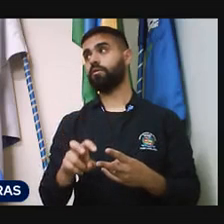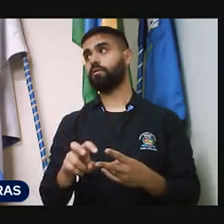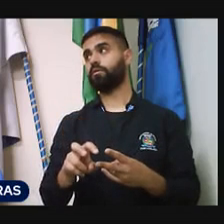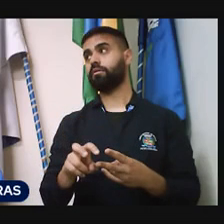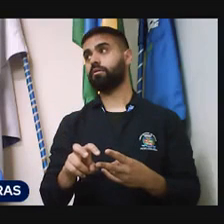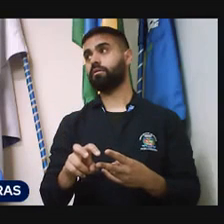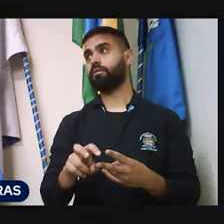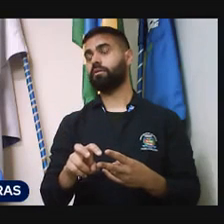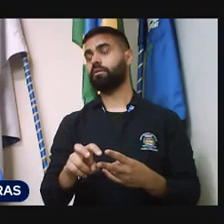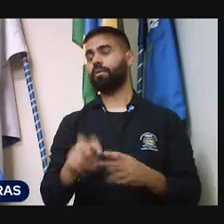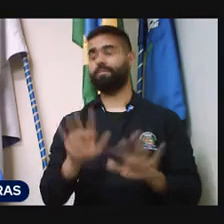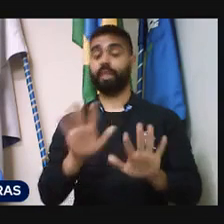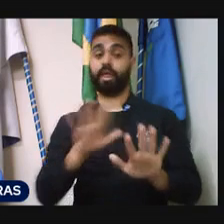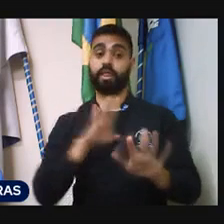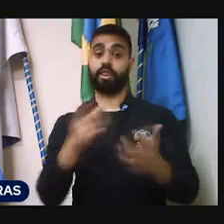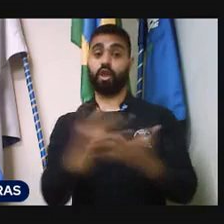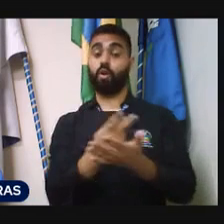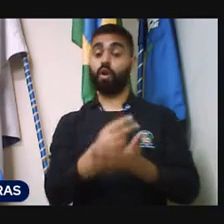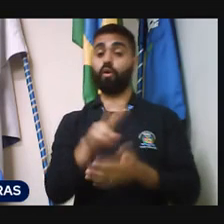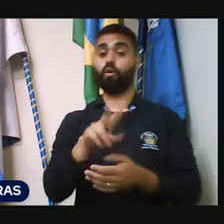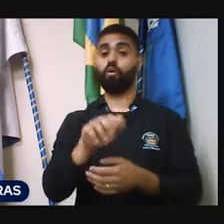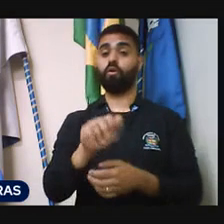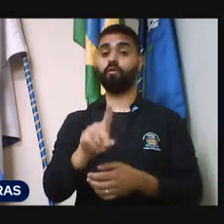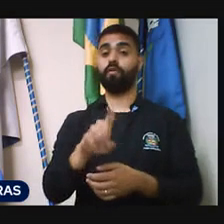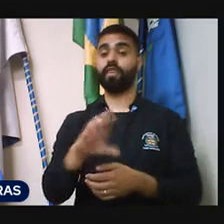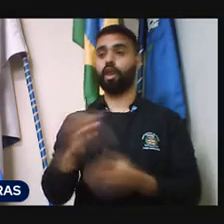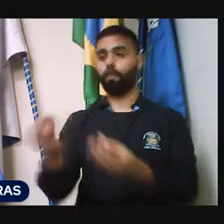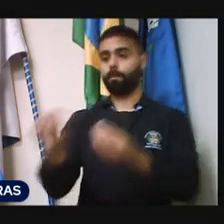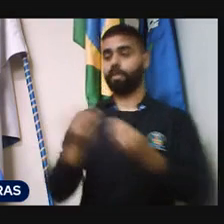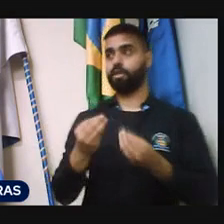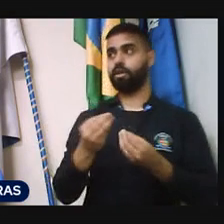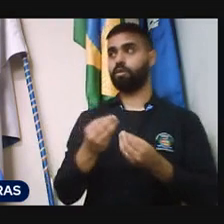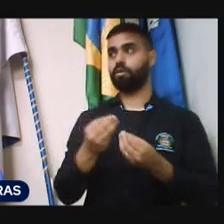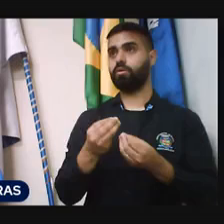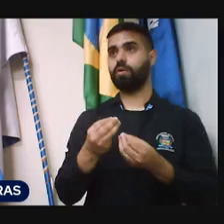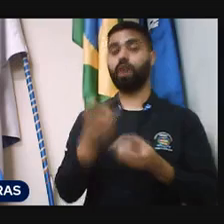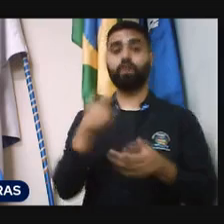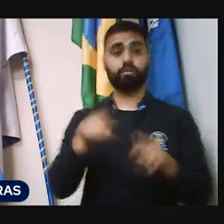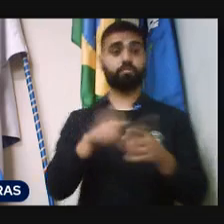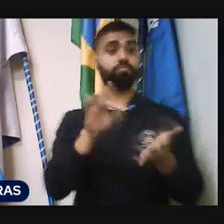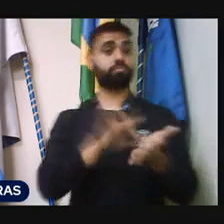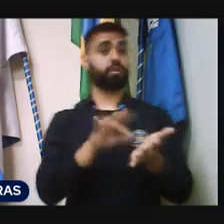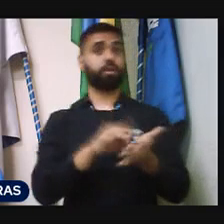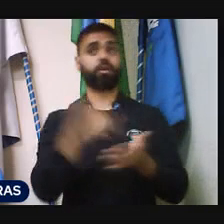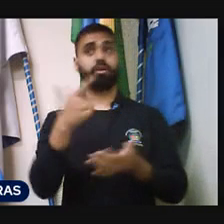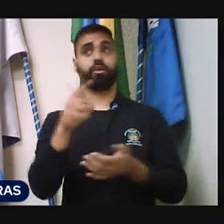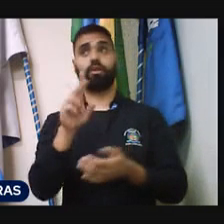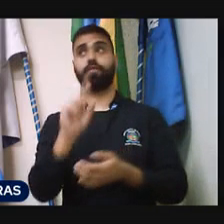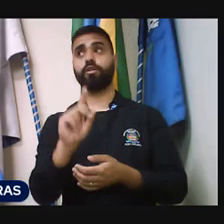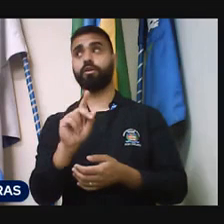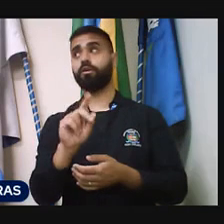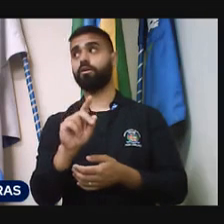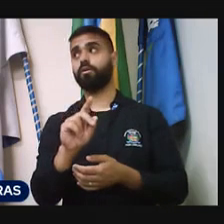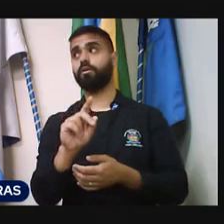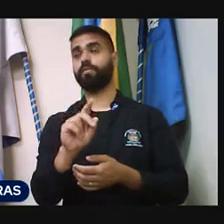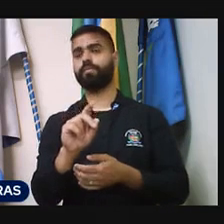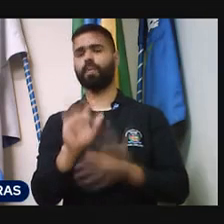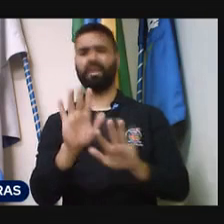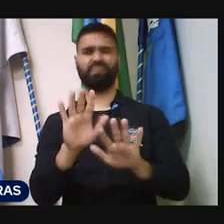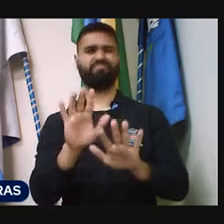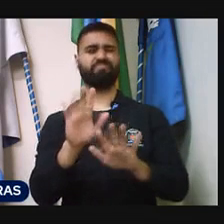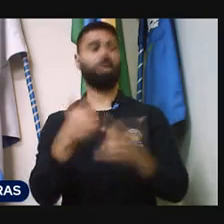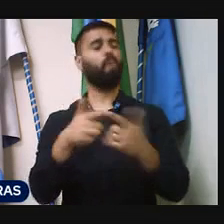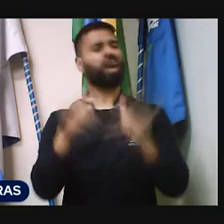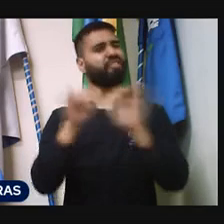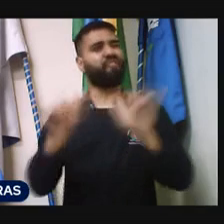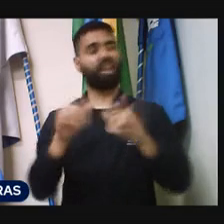até o precisa fazer essas contas aqui de novo esse aqui eu peguei na mão dele e ela confirmou que 2017 não tem rapazes que que eu quero chegar